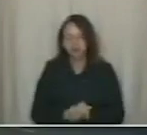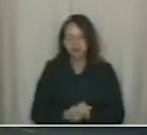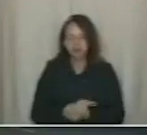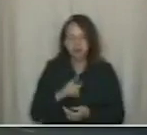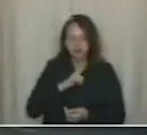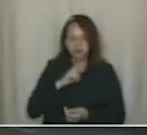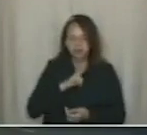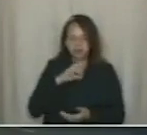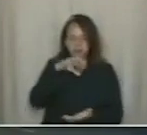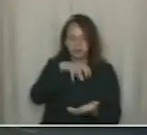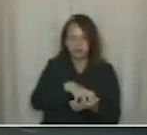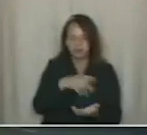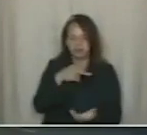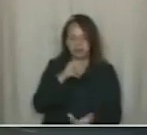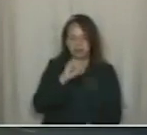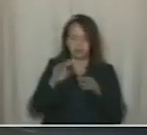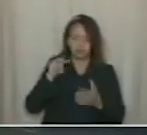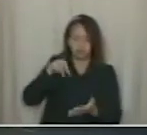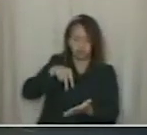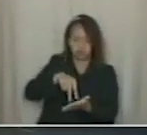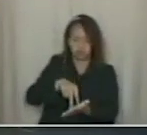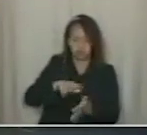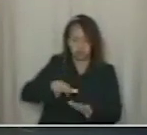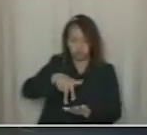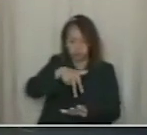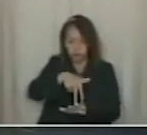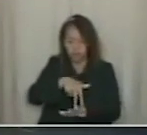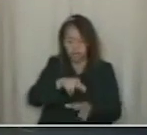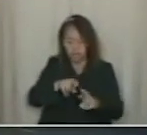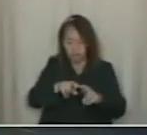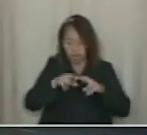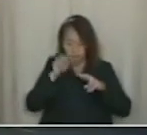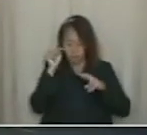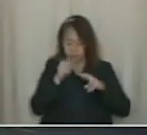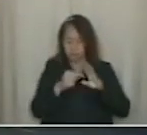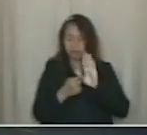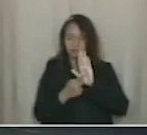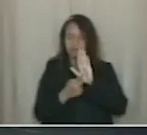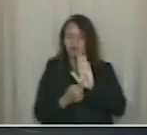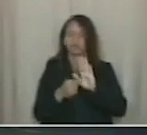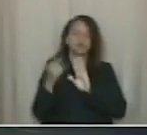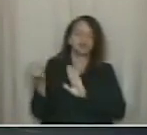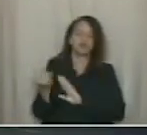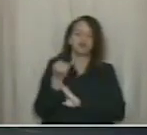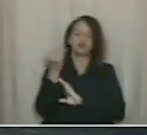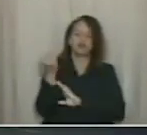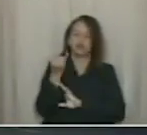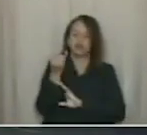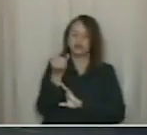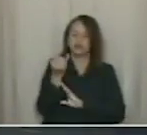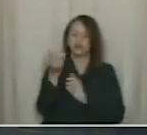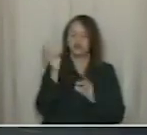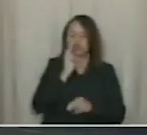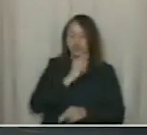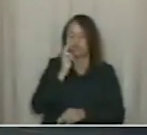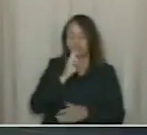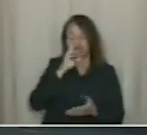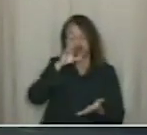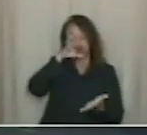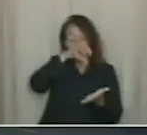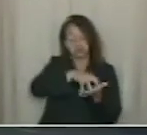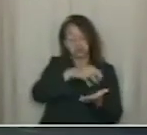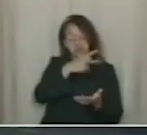ter um centro POP na zona sul do Recife. Esse requerimento, ele mostra a importância e a urgência desse serviço,